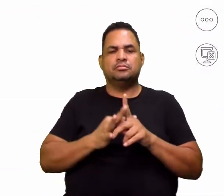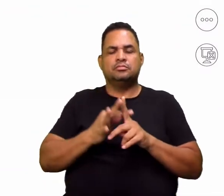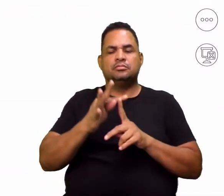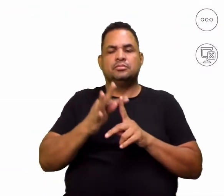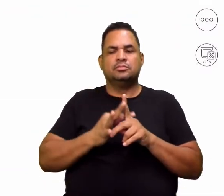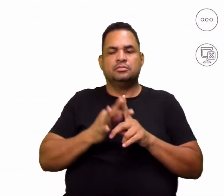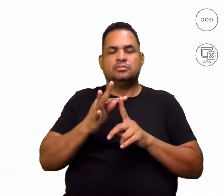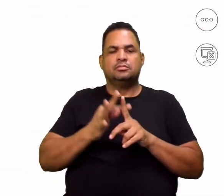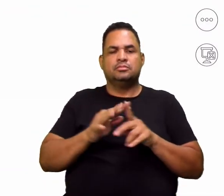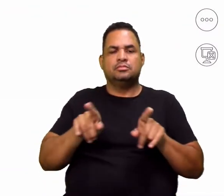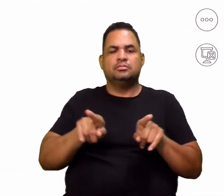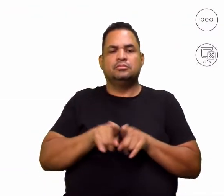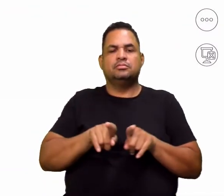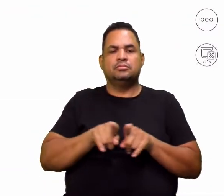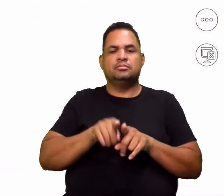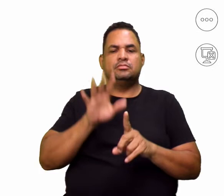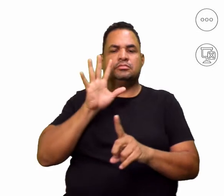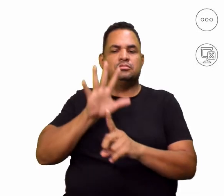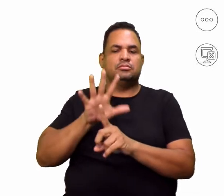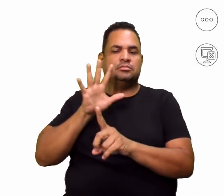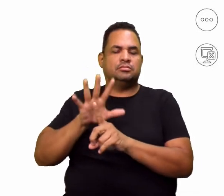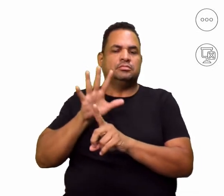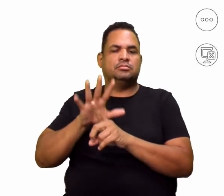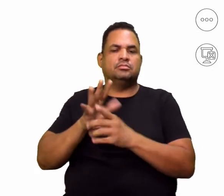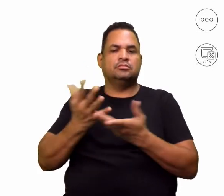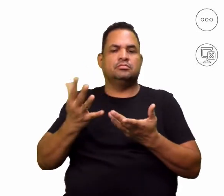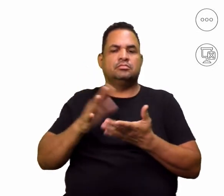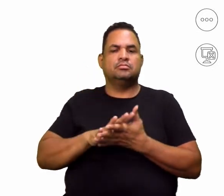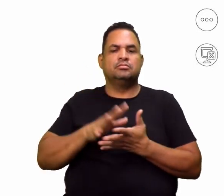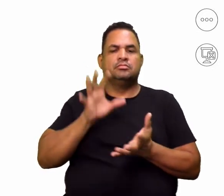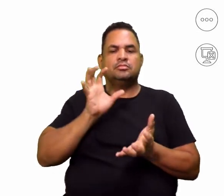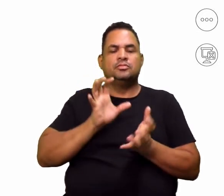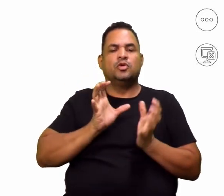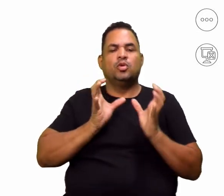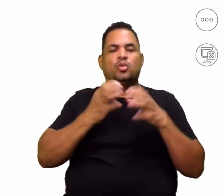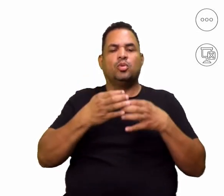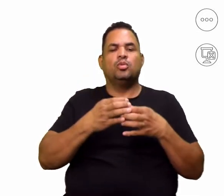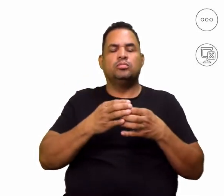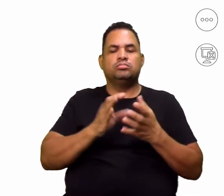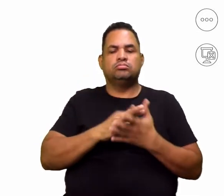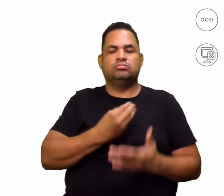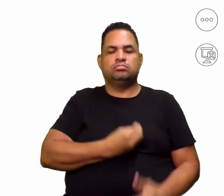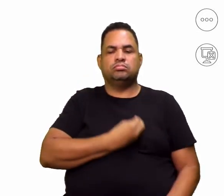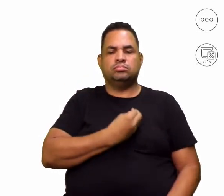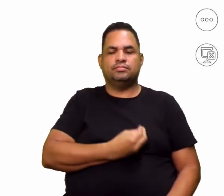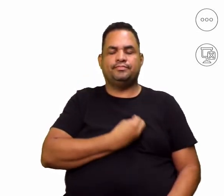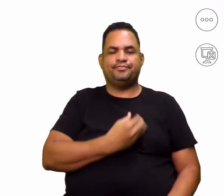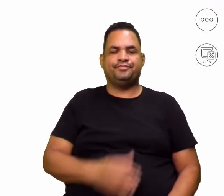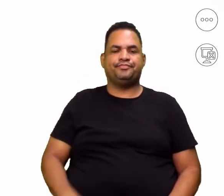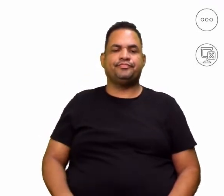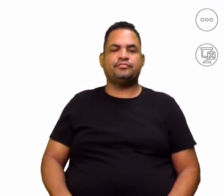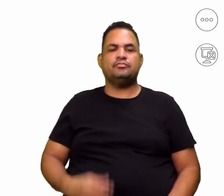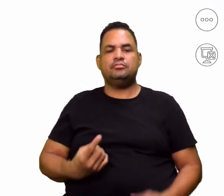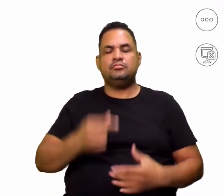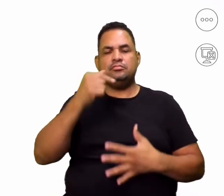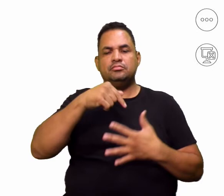Temperatura também tem grande influência em um determinado grupo de seres vivos. Olha lá. Em algumas